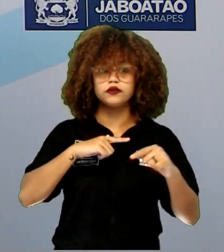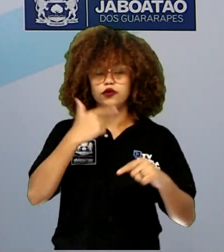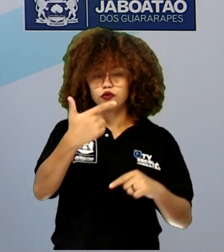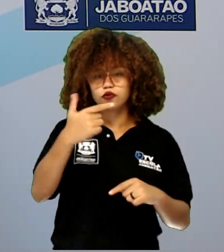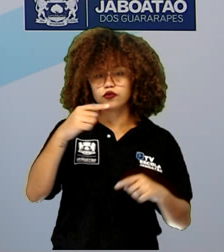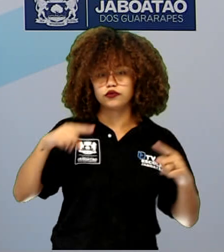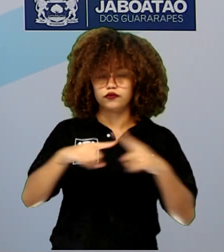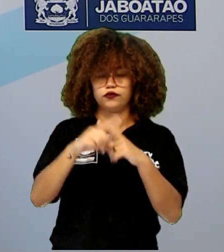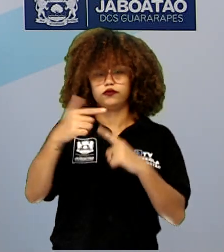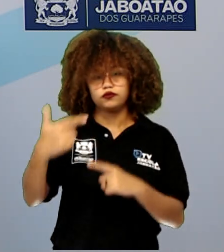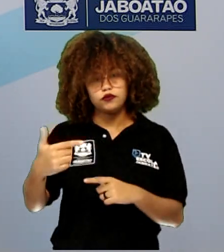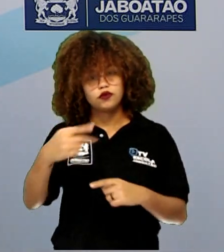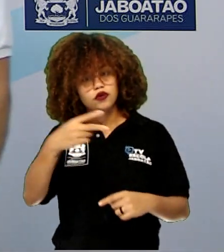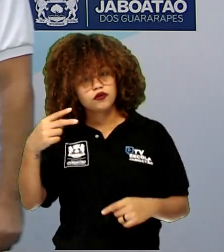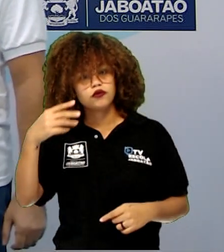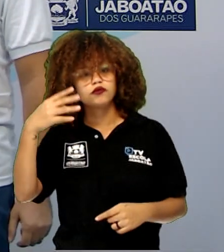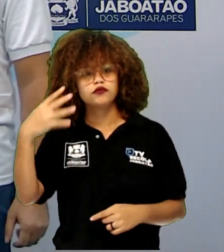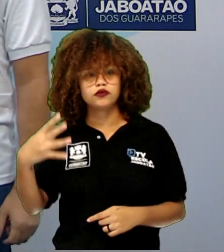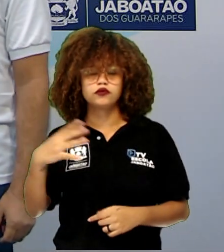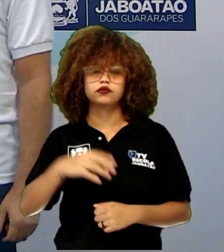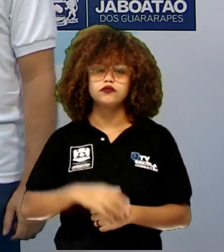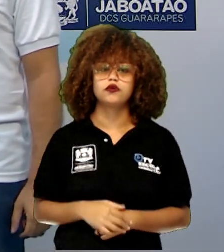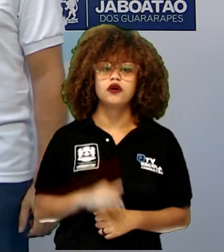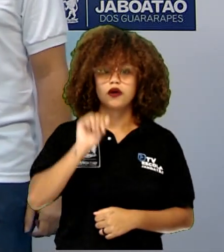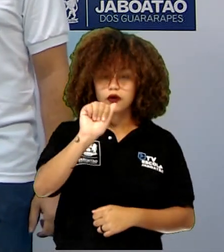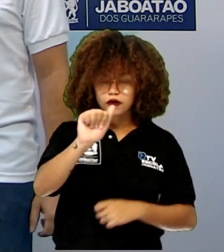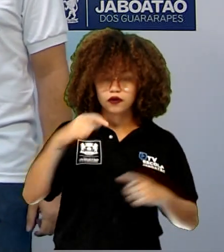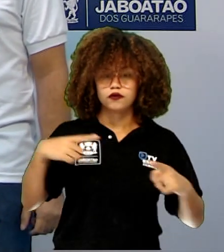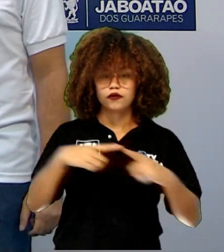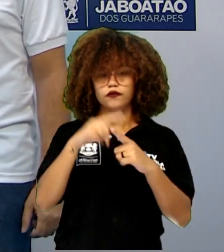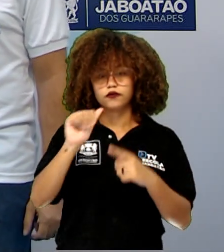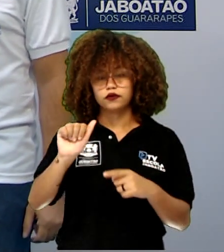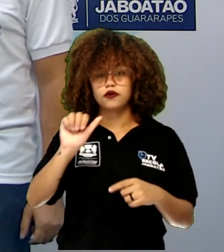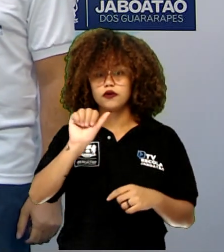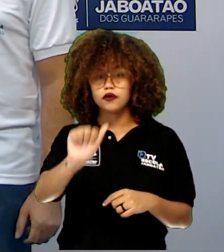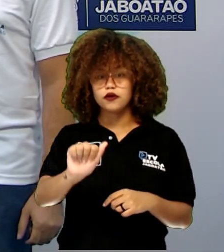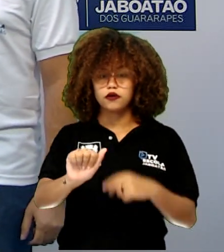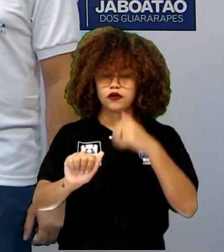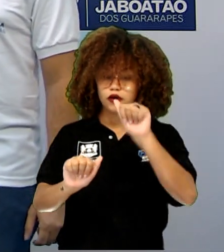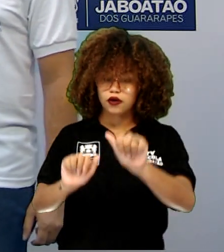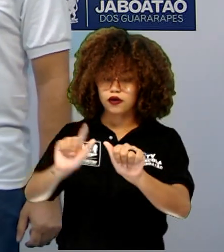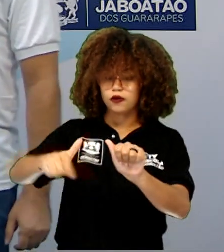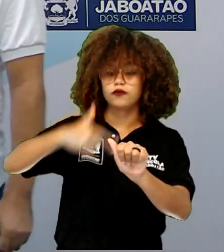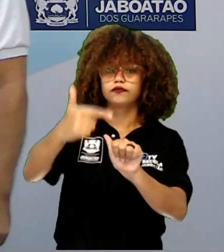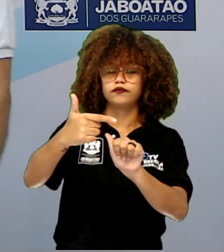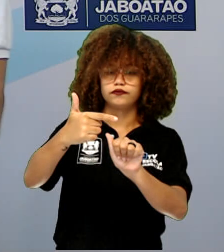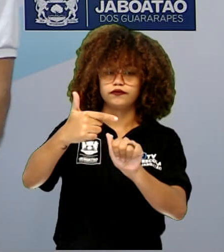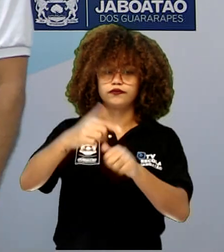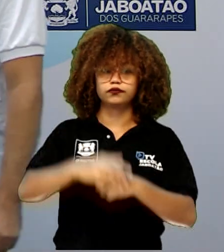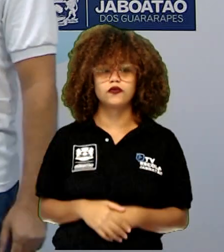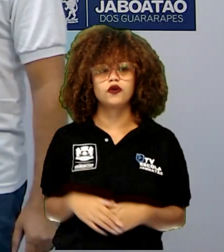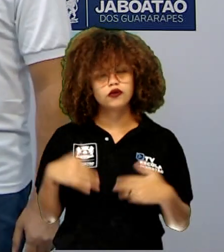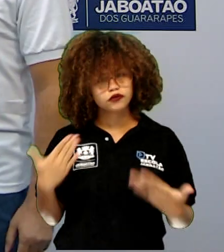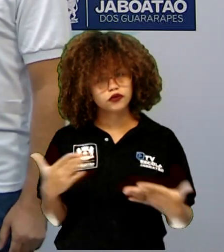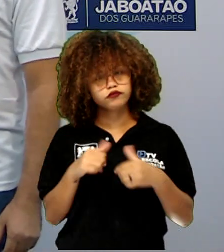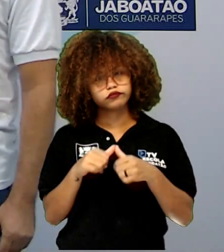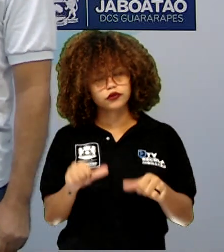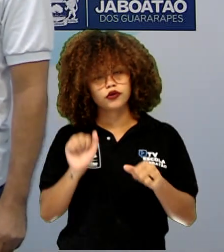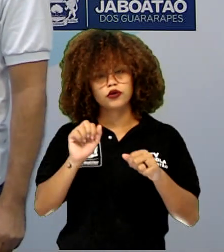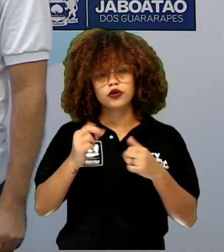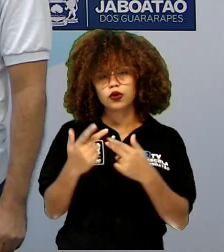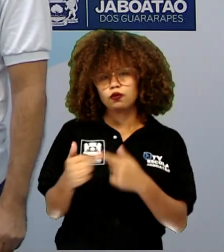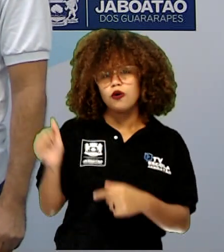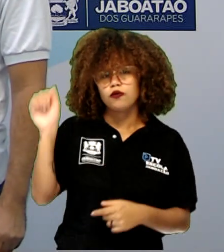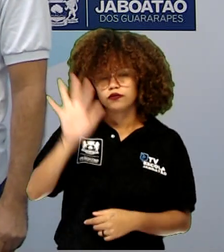quatro a Às vezes a da ao quadrado bom então fica desse jeitinho aqui ó